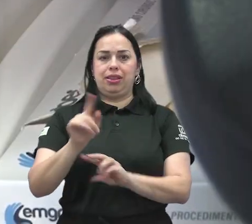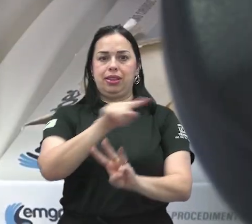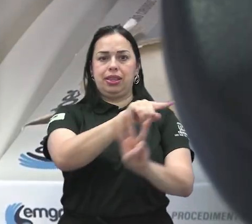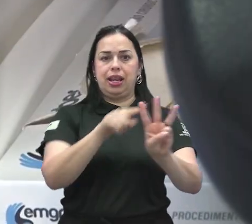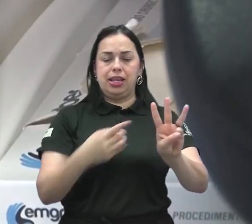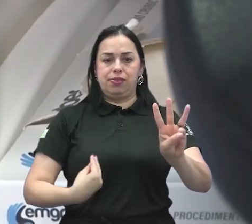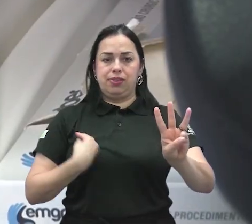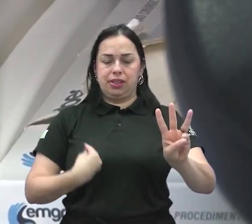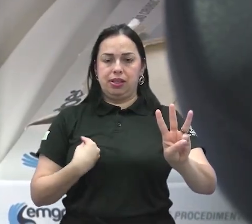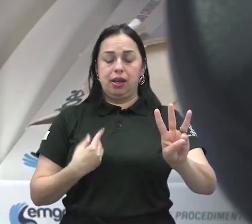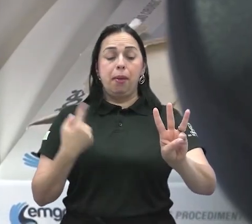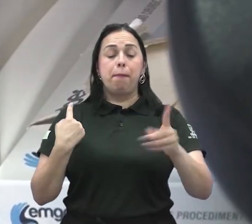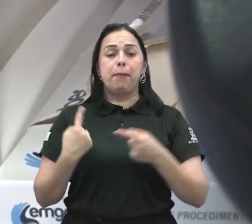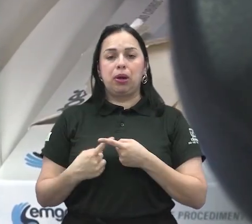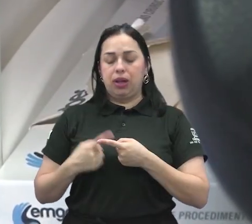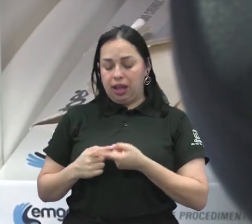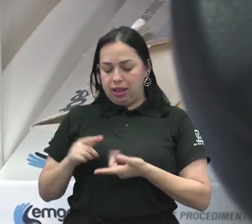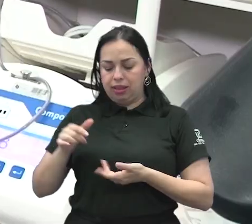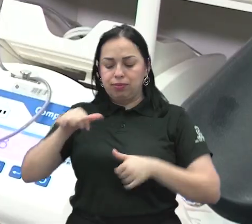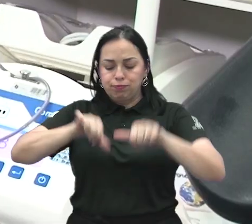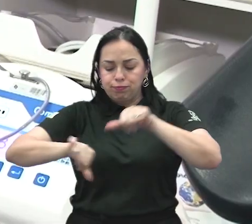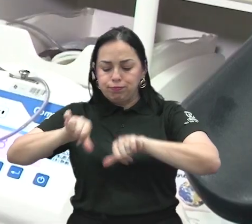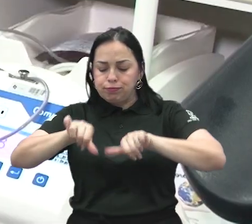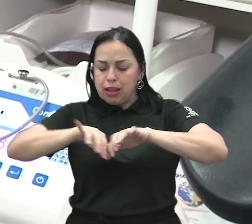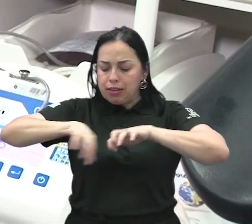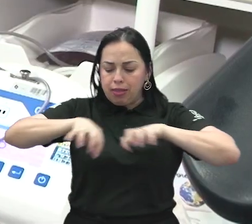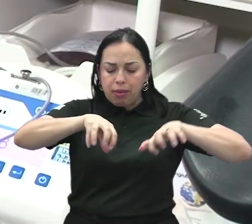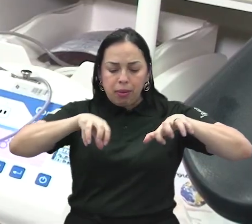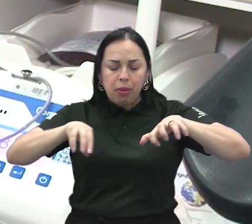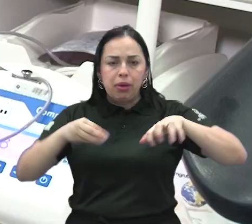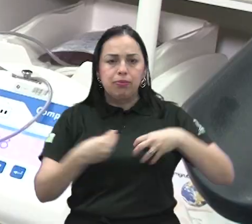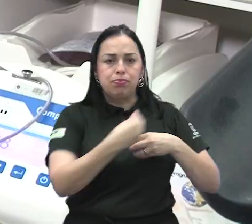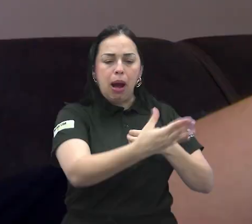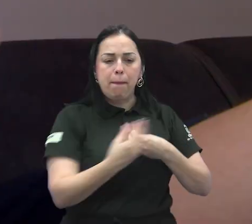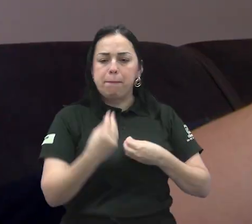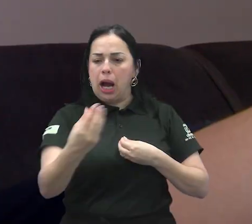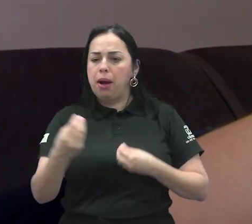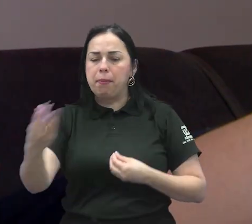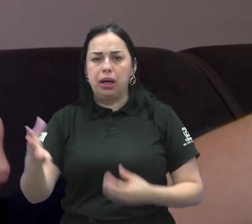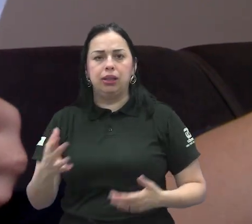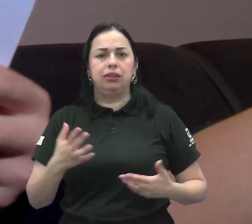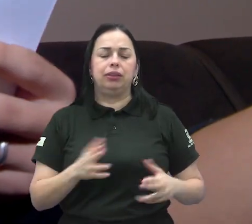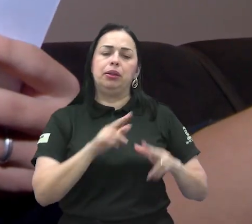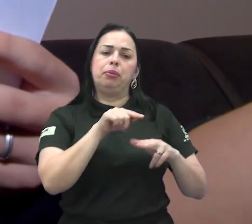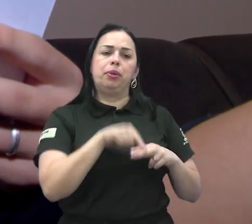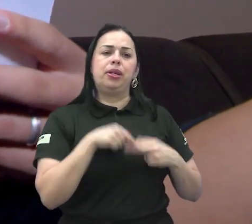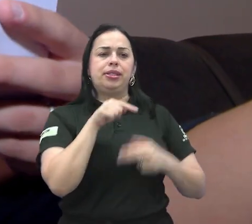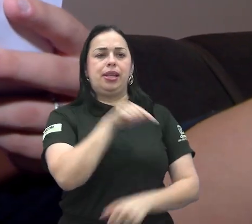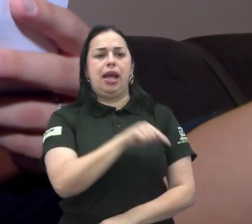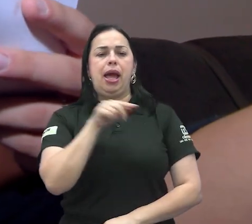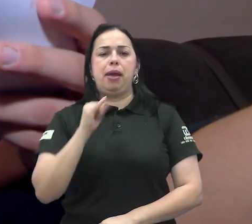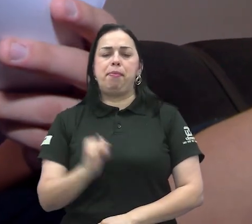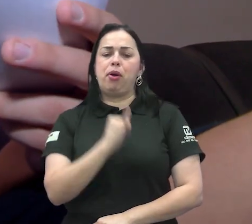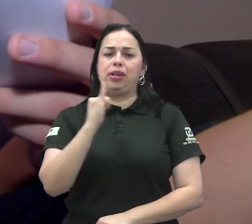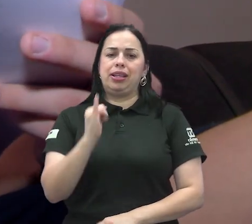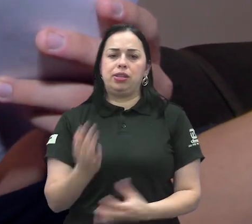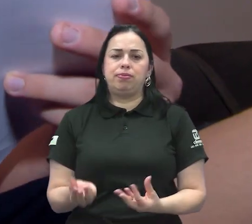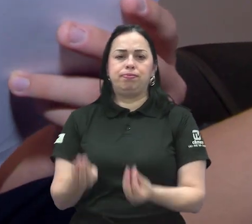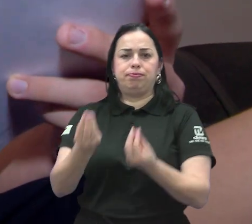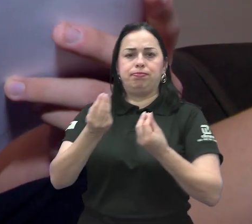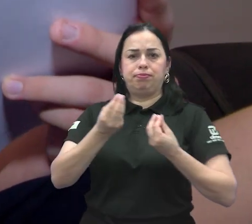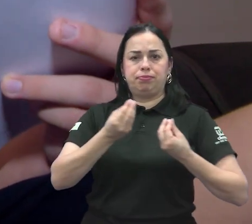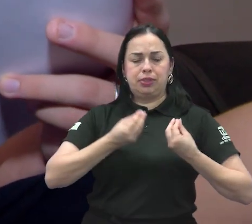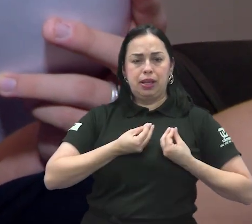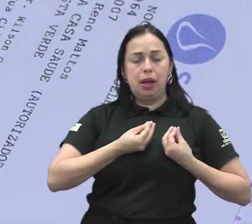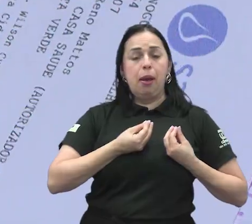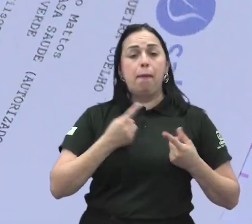já que após a coleta, o sangue é separado em plaquetas, plasma e soro. E foram as plaquetas que foram fundamentais na vida